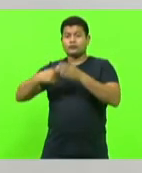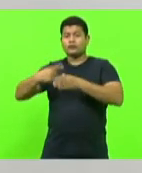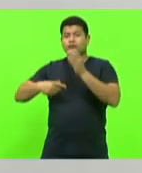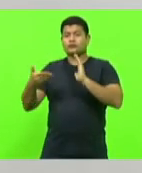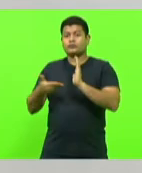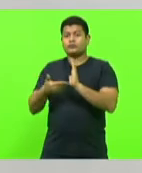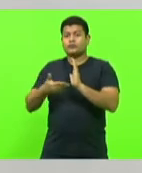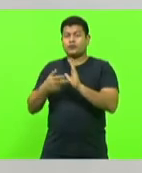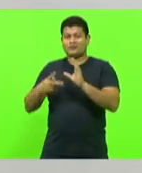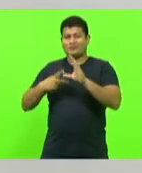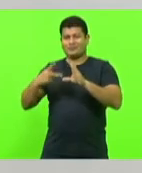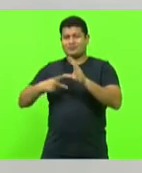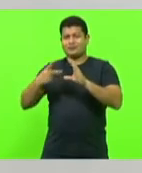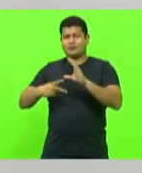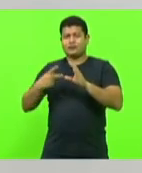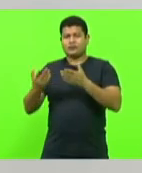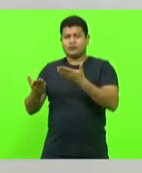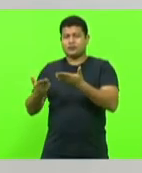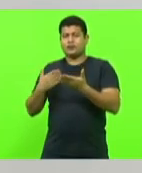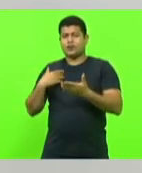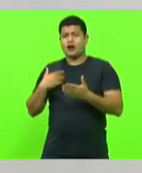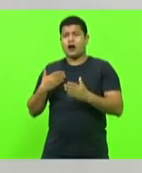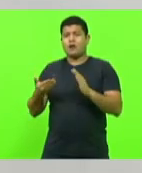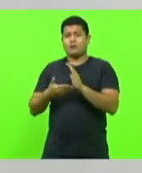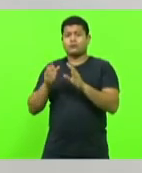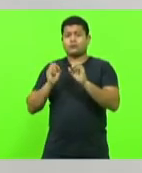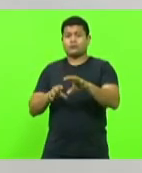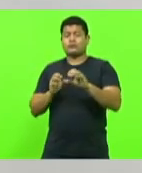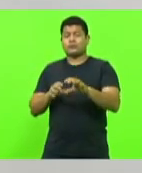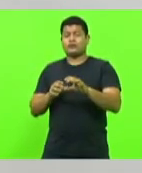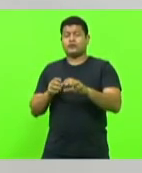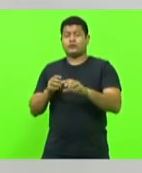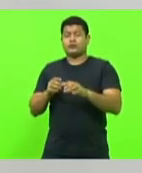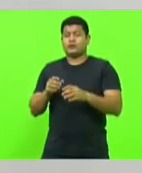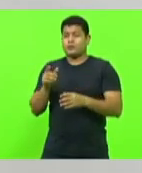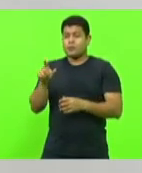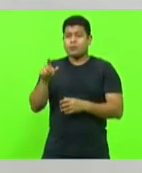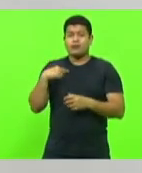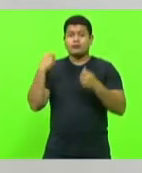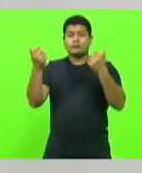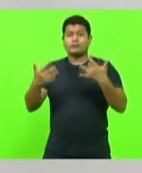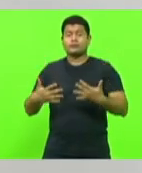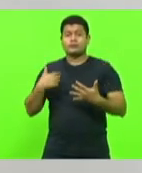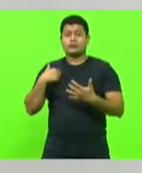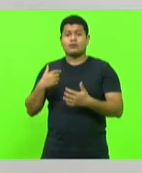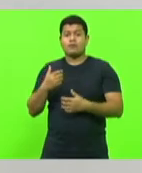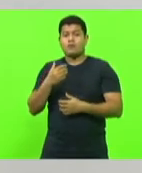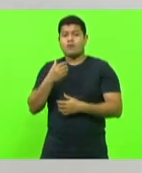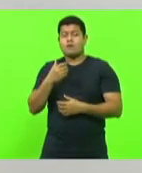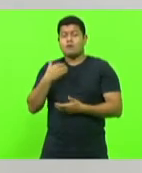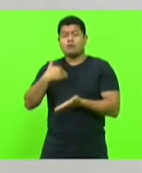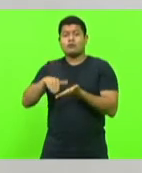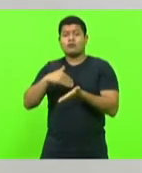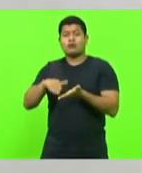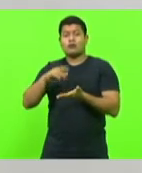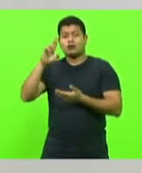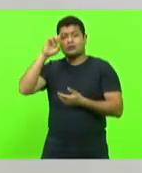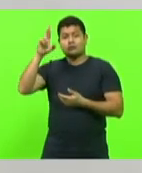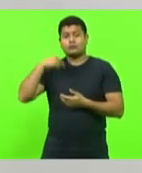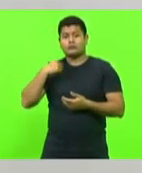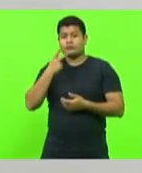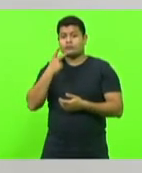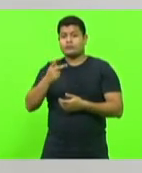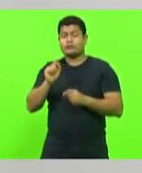de Educação, e assisti os motivos. Qual o motivo de Joinville não participar? E teve uma alegação do secretário que os motivos foram mudanças